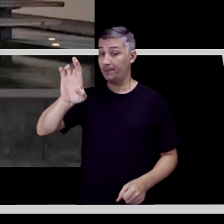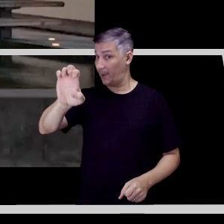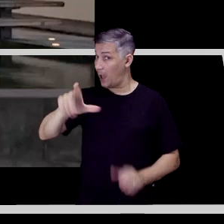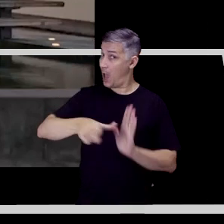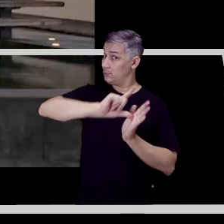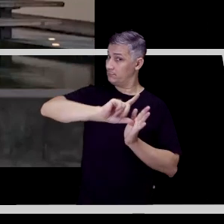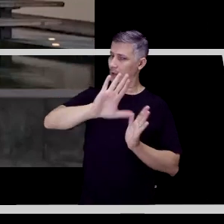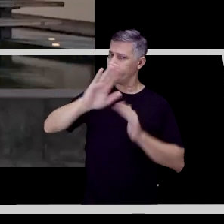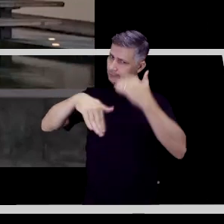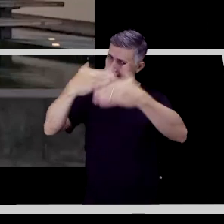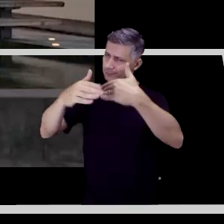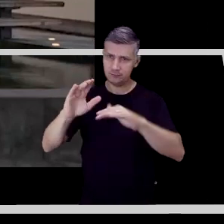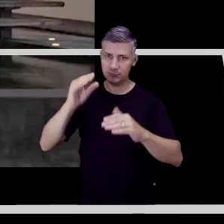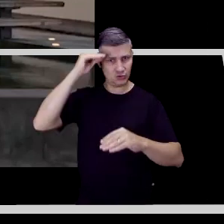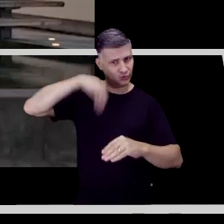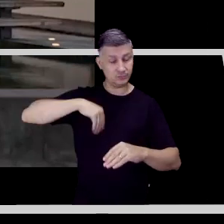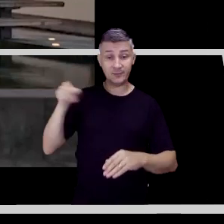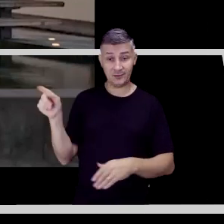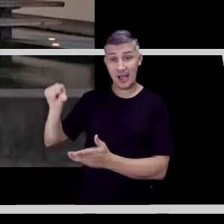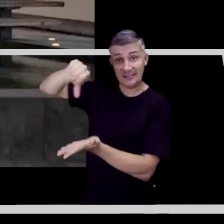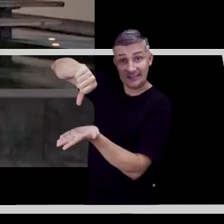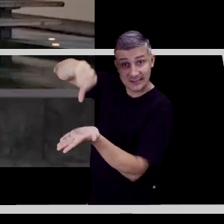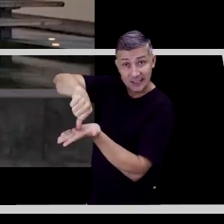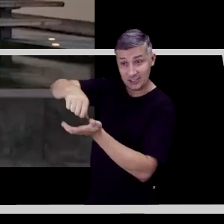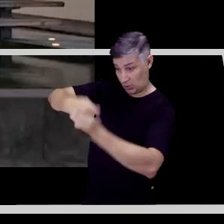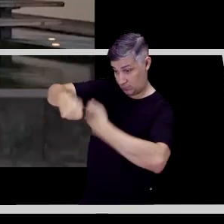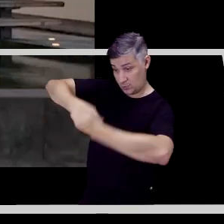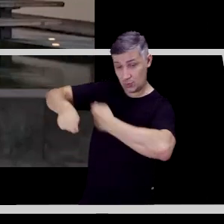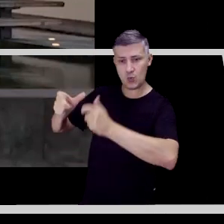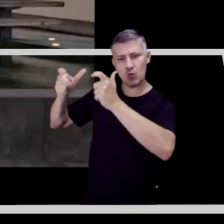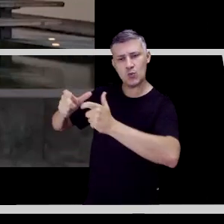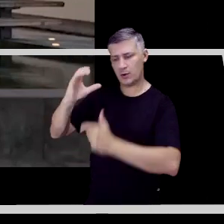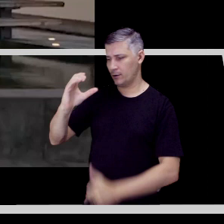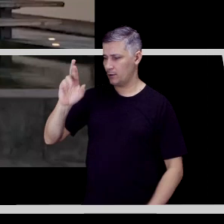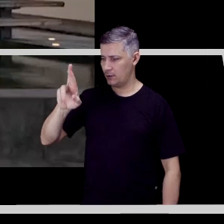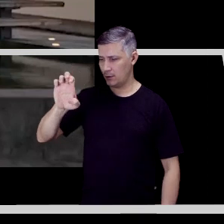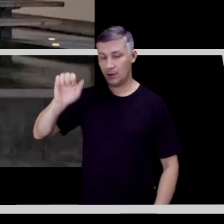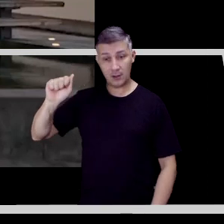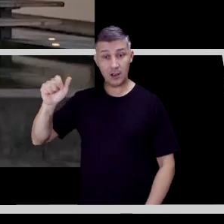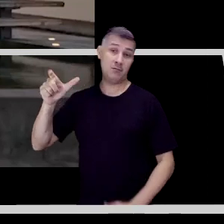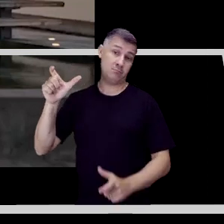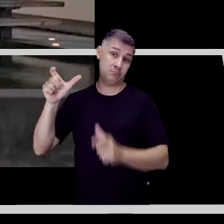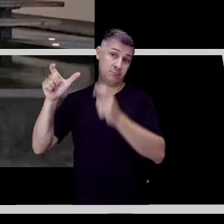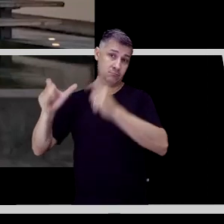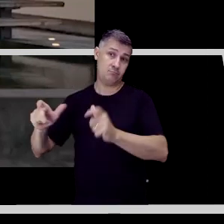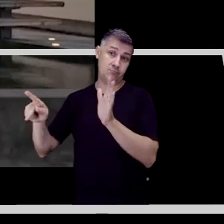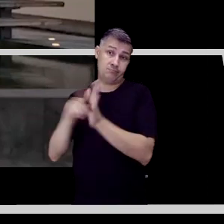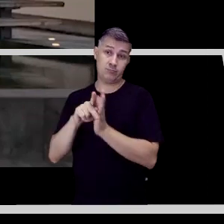pré-fabricado. Tá? Isso é uma sede administrativa do CREA, então é um edifício para